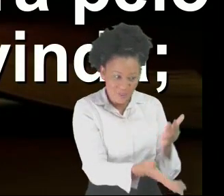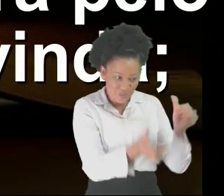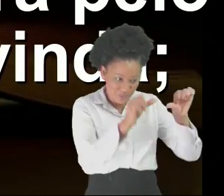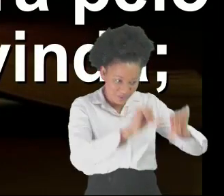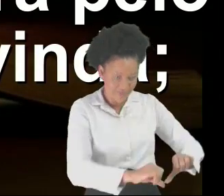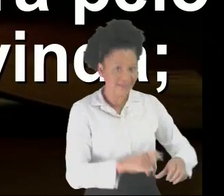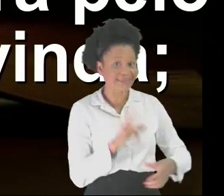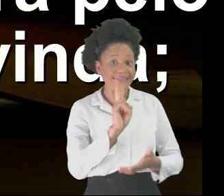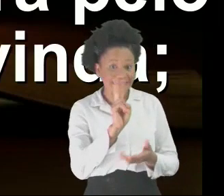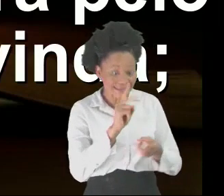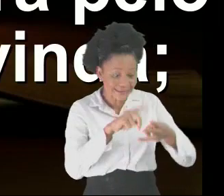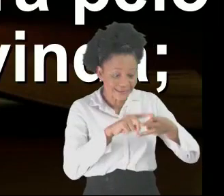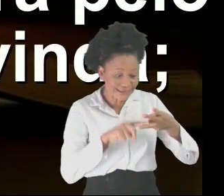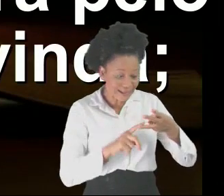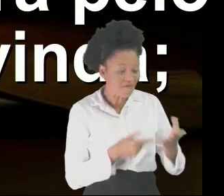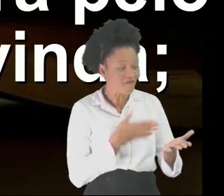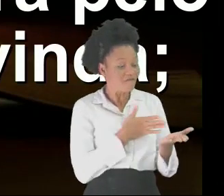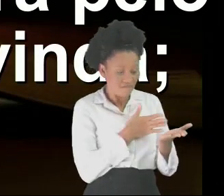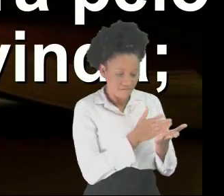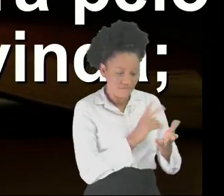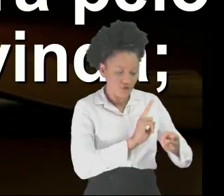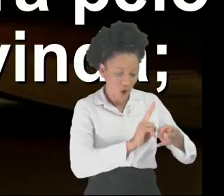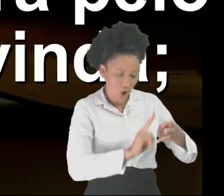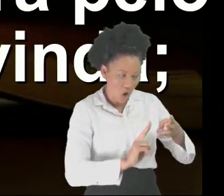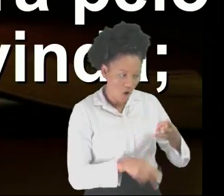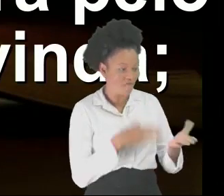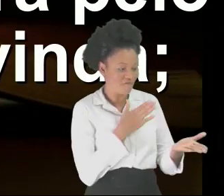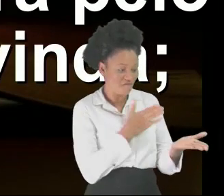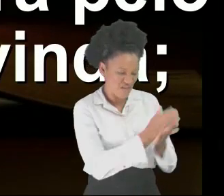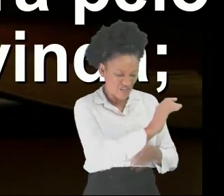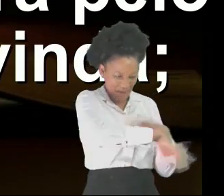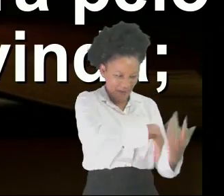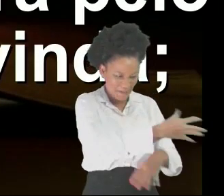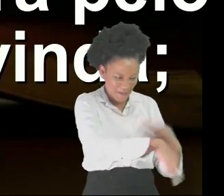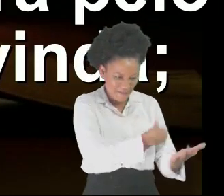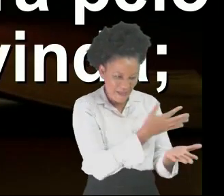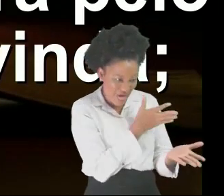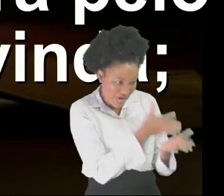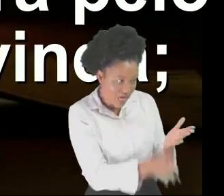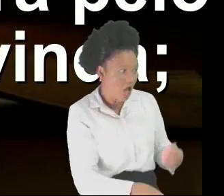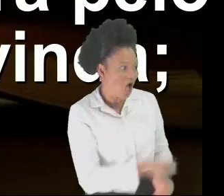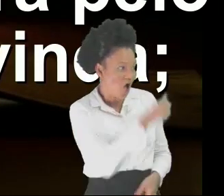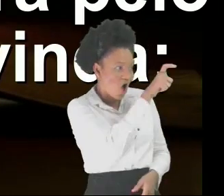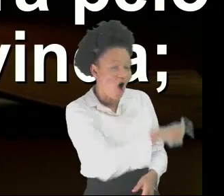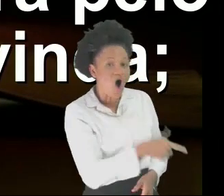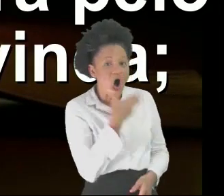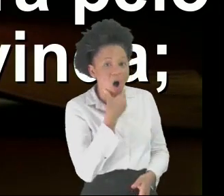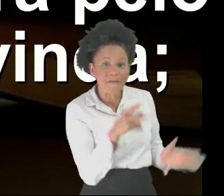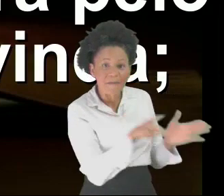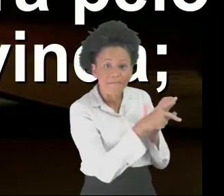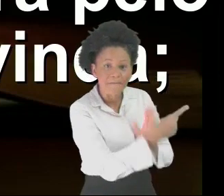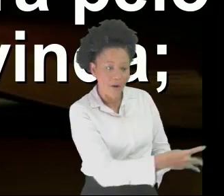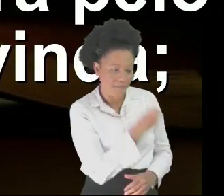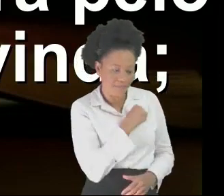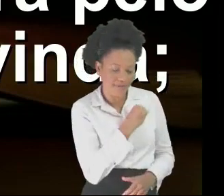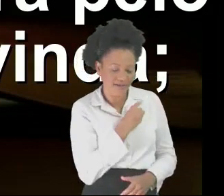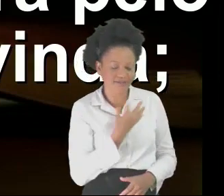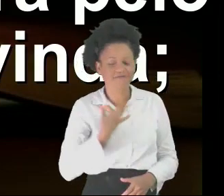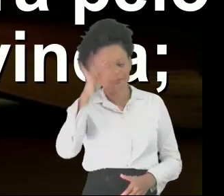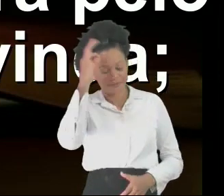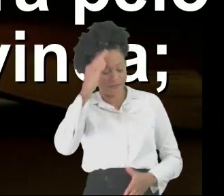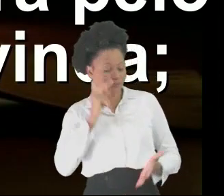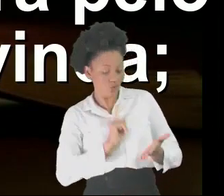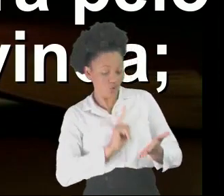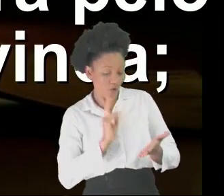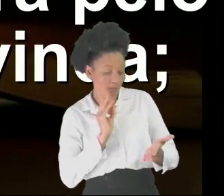tem três nomes. Filho da Perdição. Homem do pecado. E agora o Espírito Santo colocou outro nome dele. Ele é